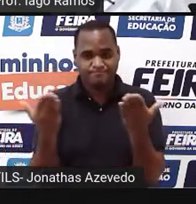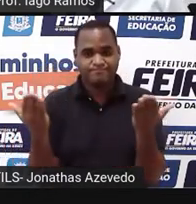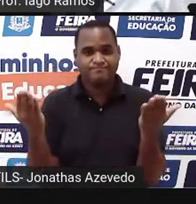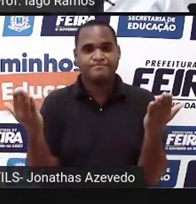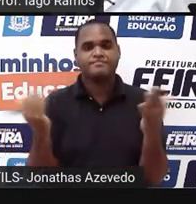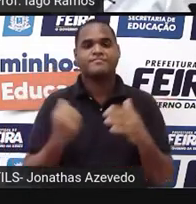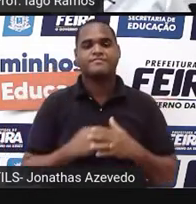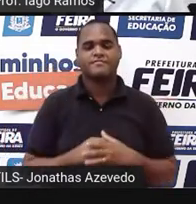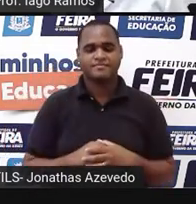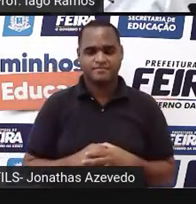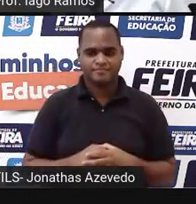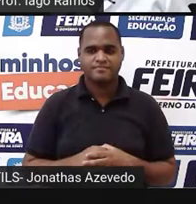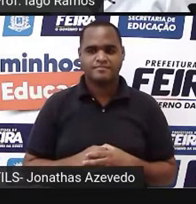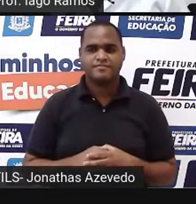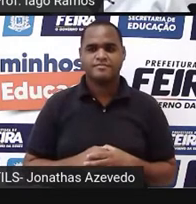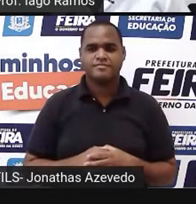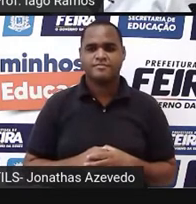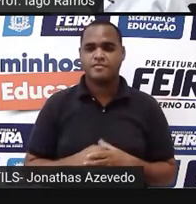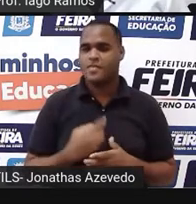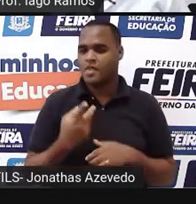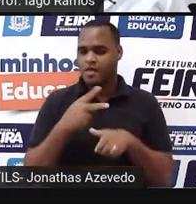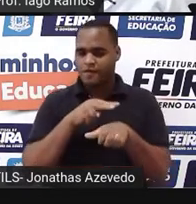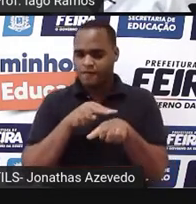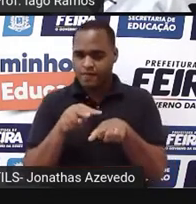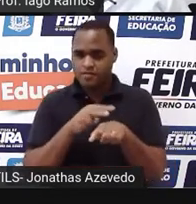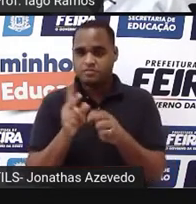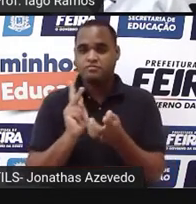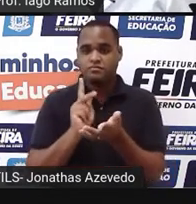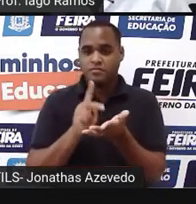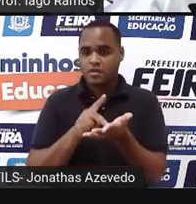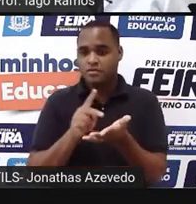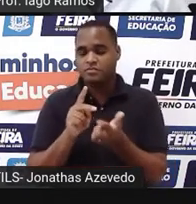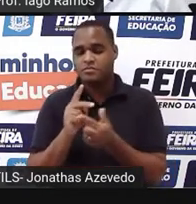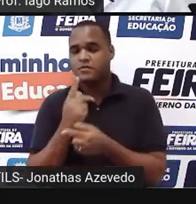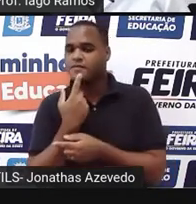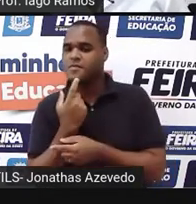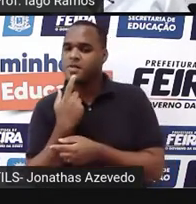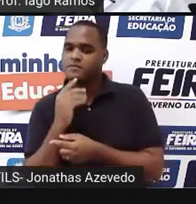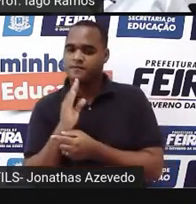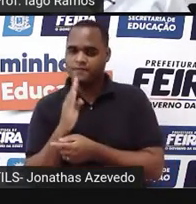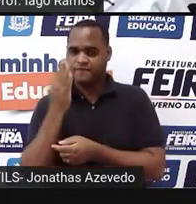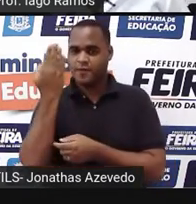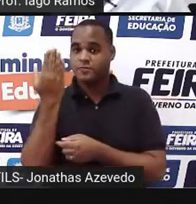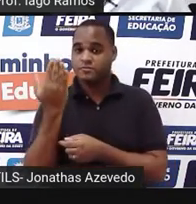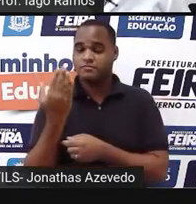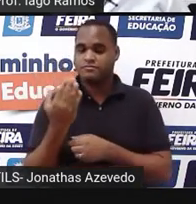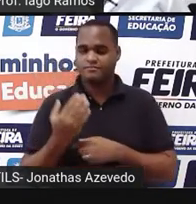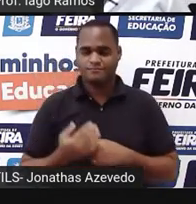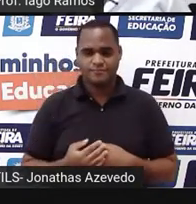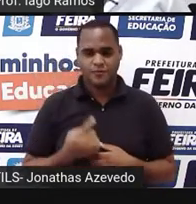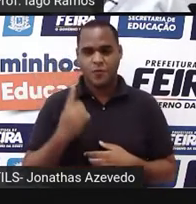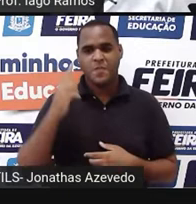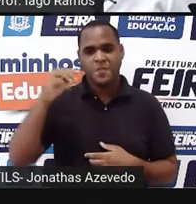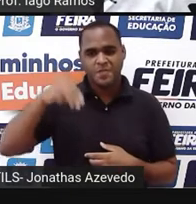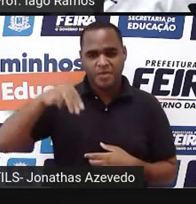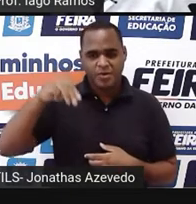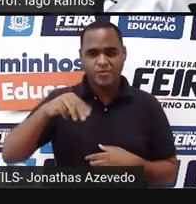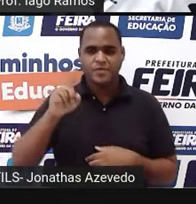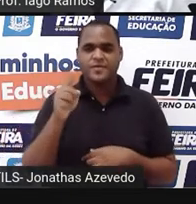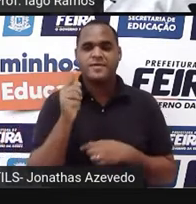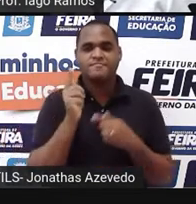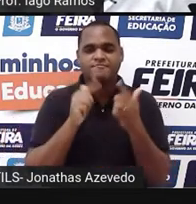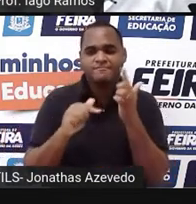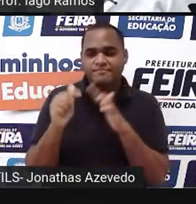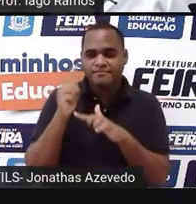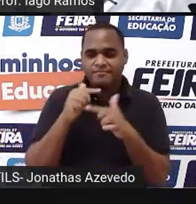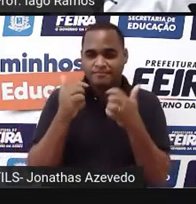igual a 0. Botãozinho verde, verdadeiro. Botãozinho vermelho, falso. Um minuto para